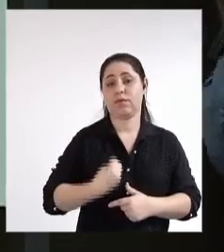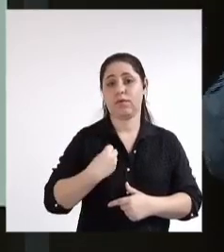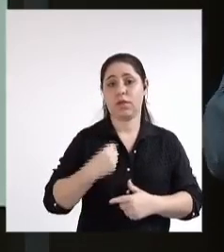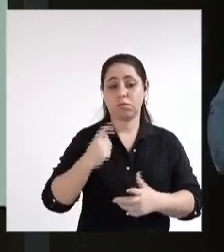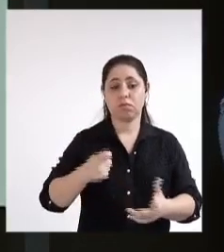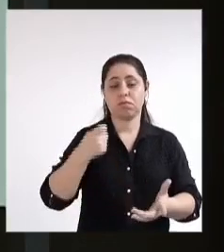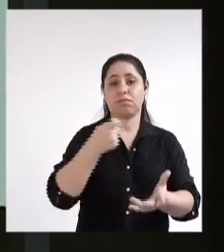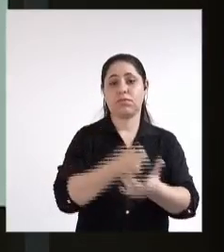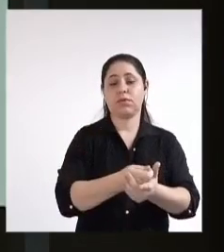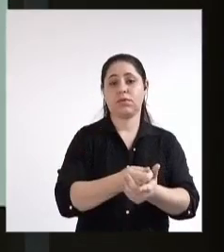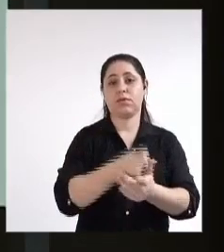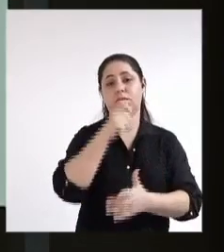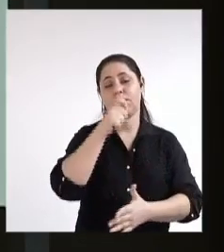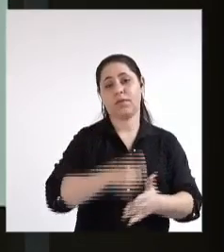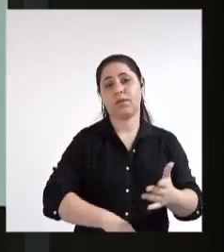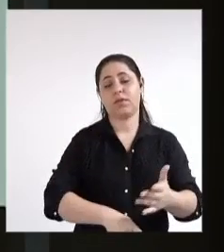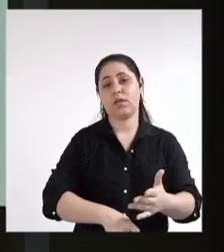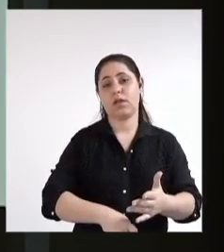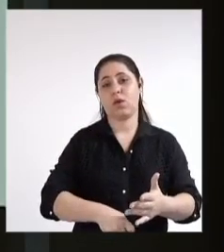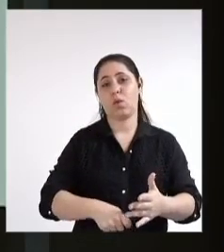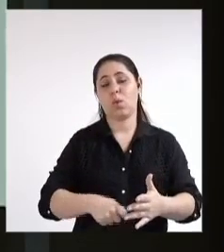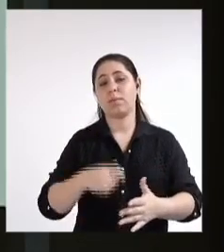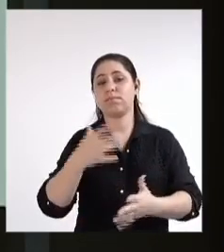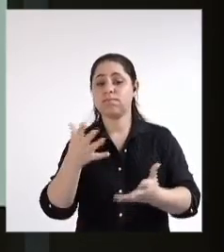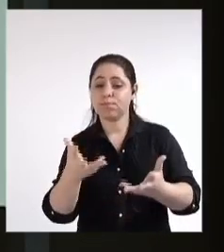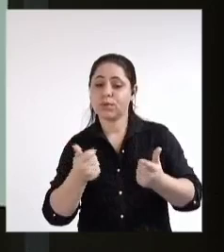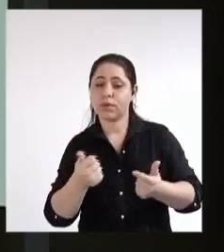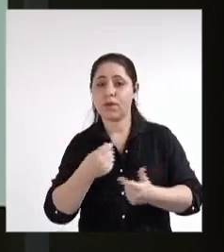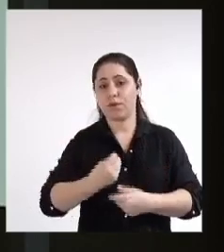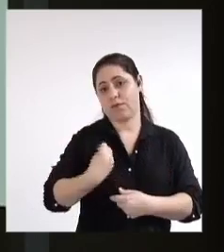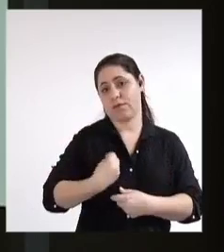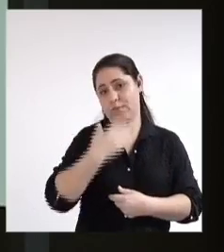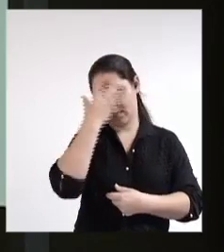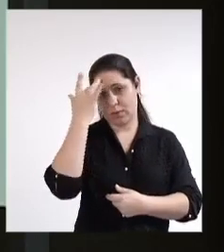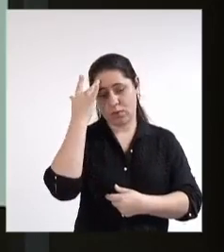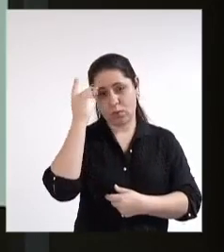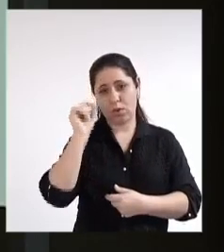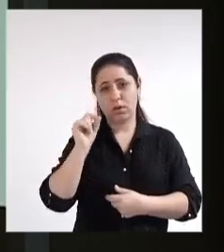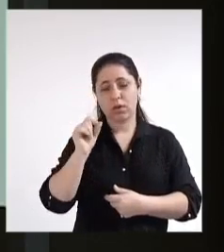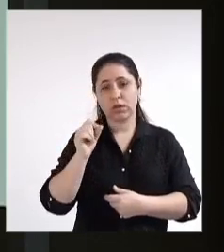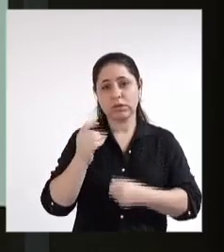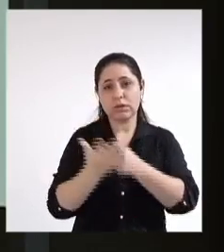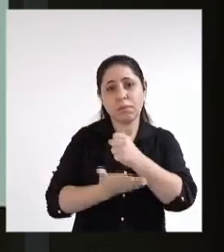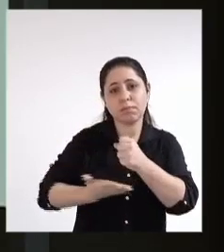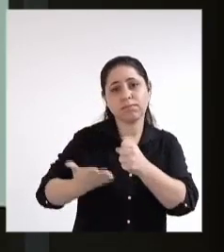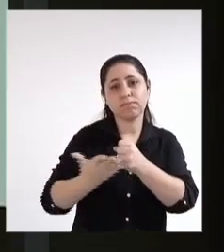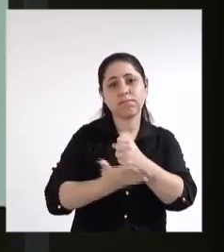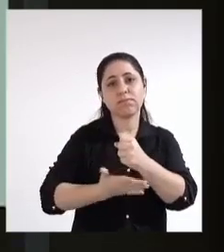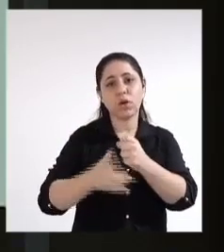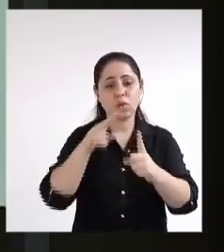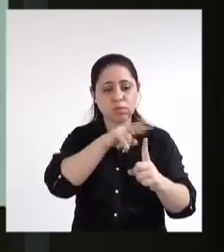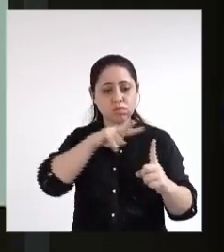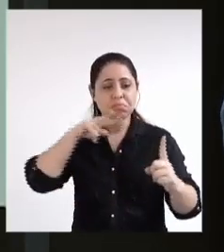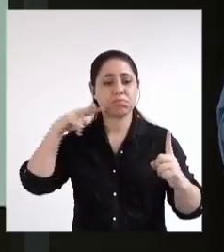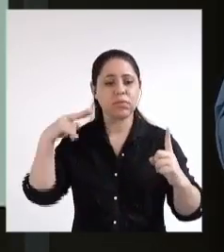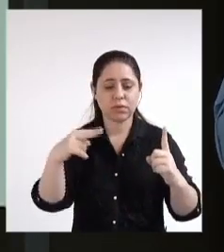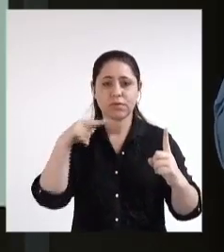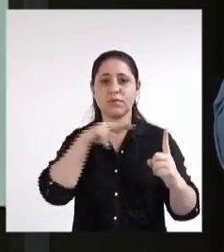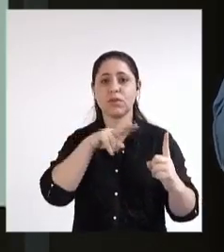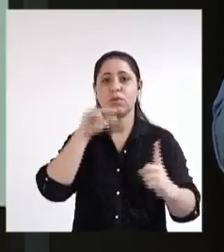qualidade de vida e prioridade às pessoas nós seguimos essa visão que deu base para a visão do imasul